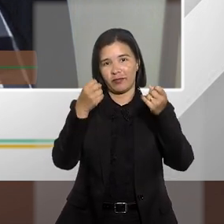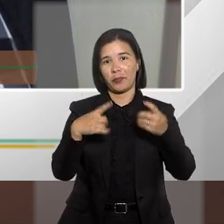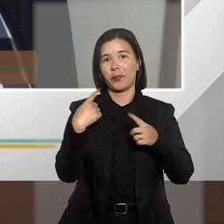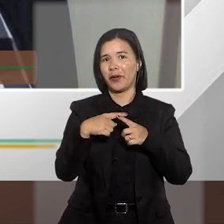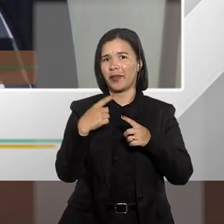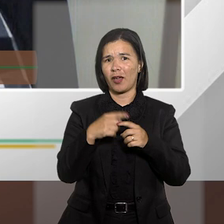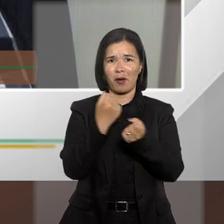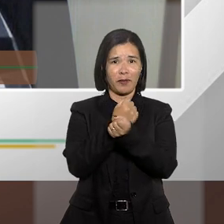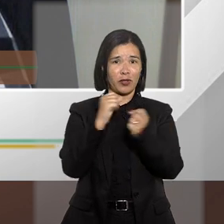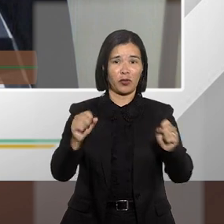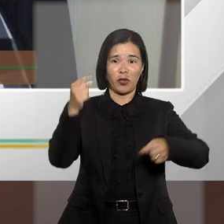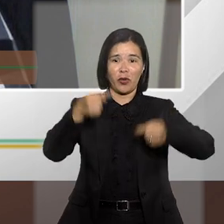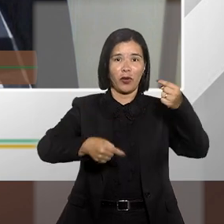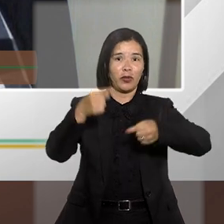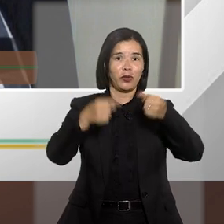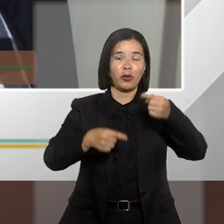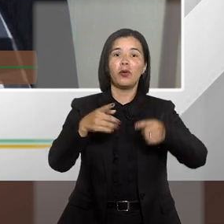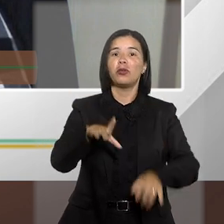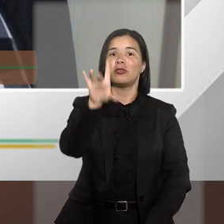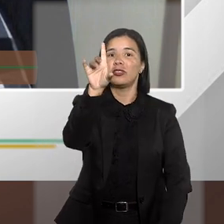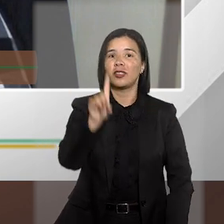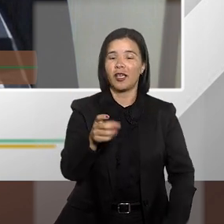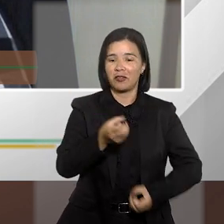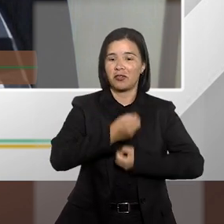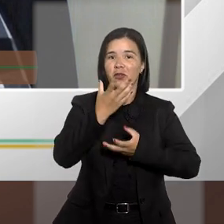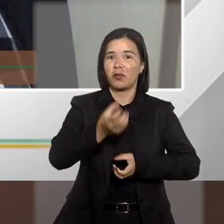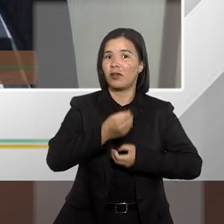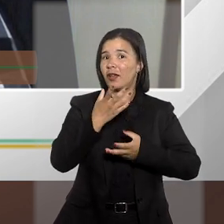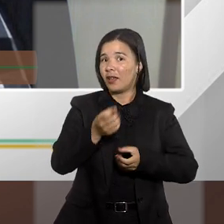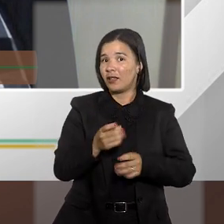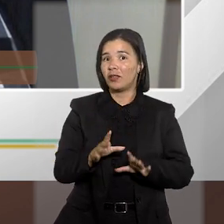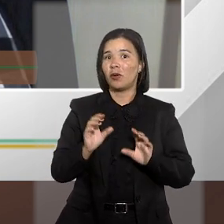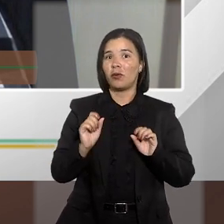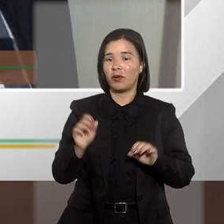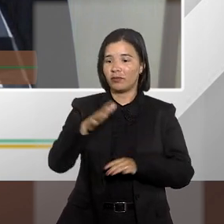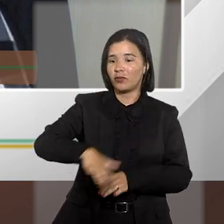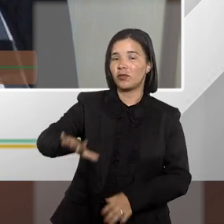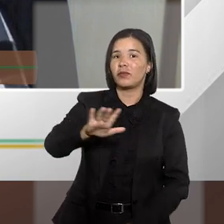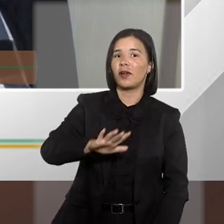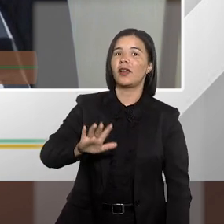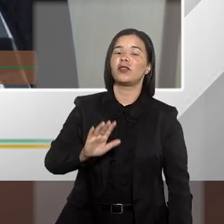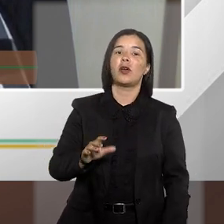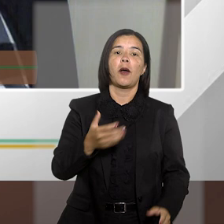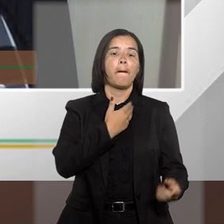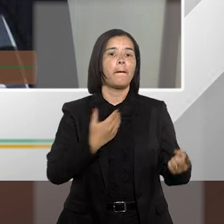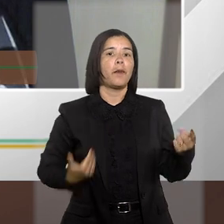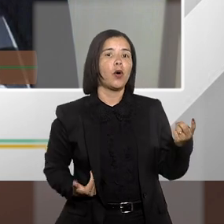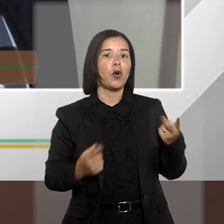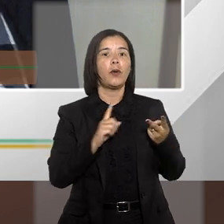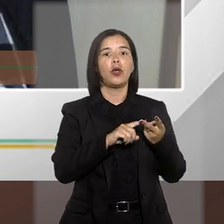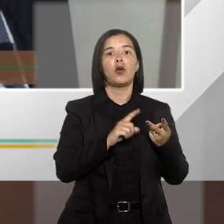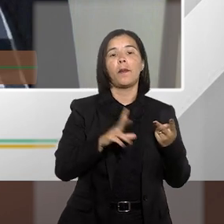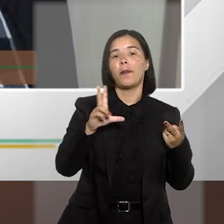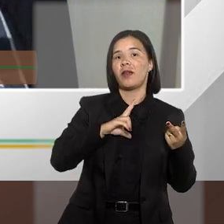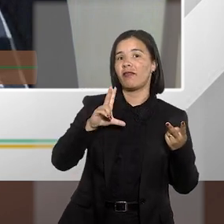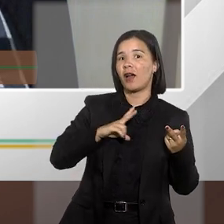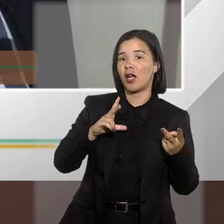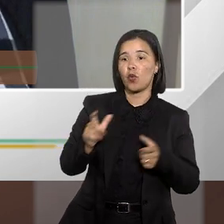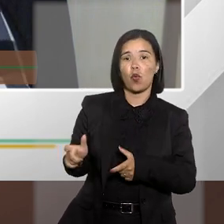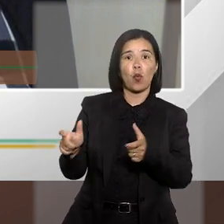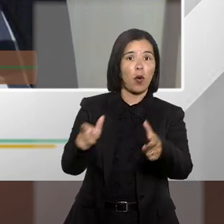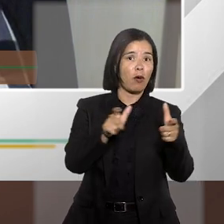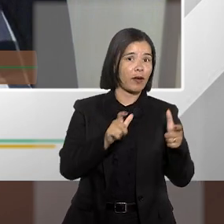que debater o direito de expressões e de manifestações, que é o se dão nos espaços, seja público ou privado, né? É do indivíduo e